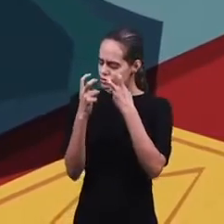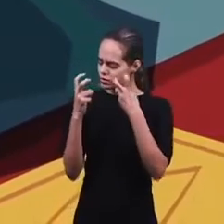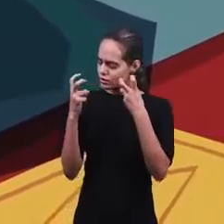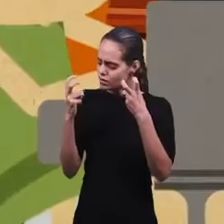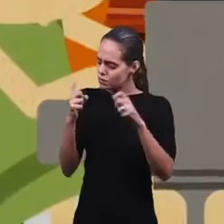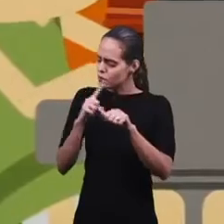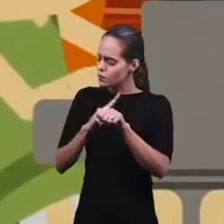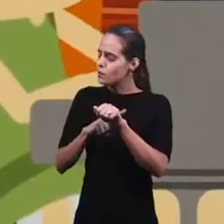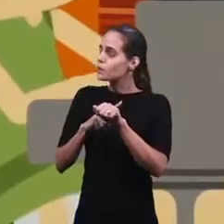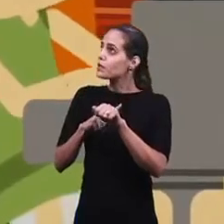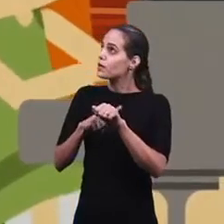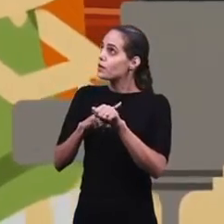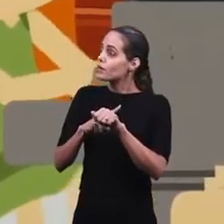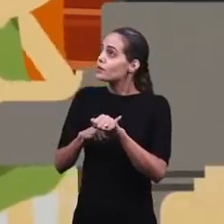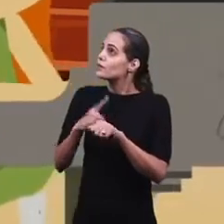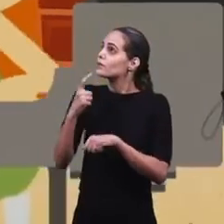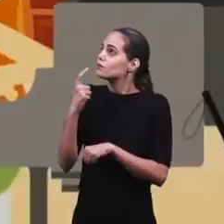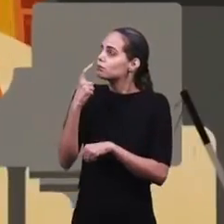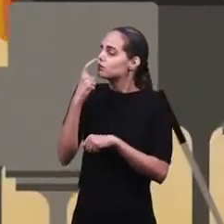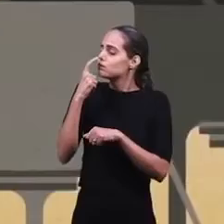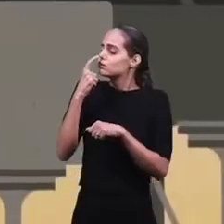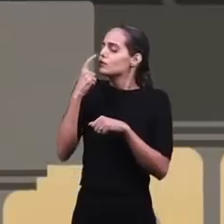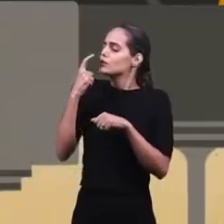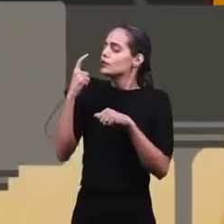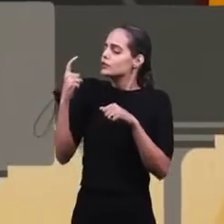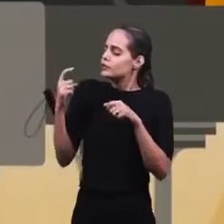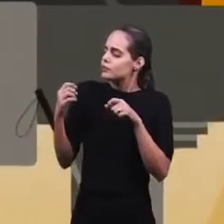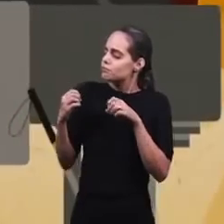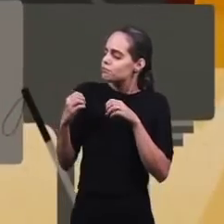invocai-o enquanto está perto.